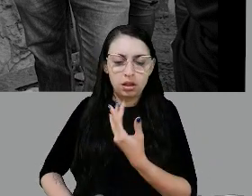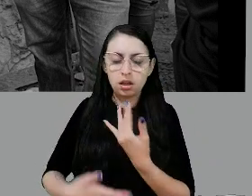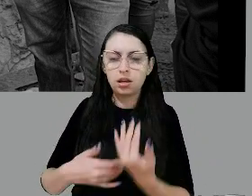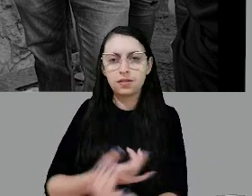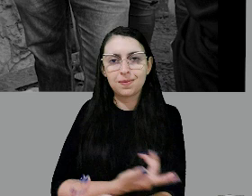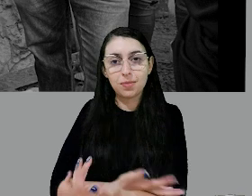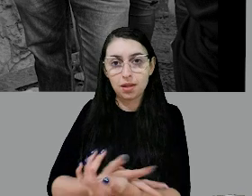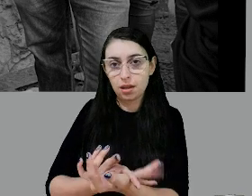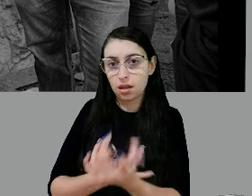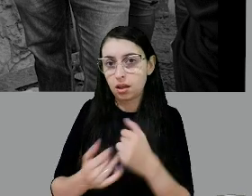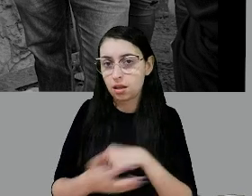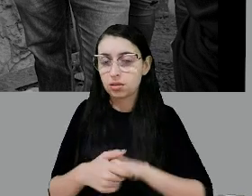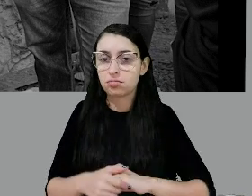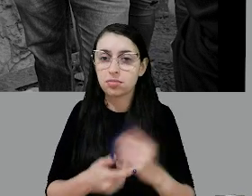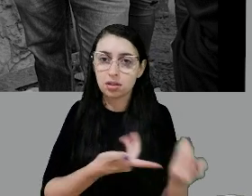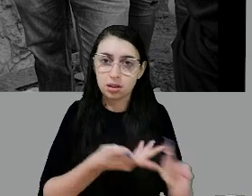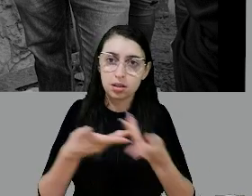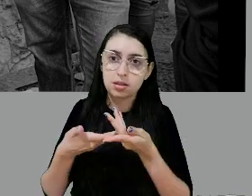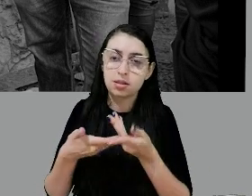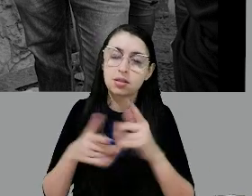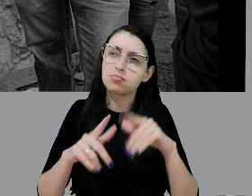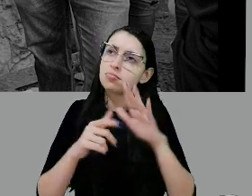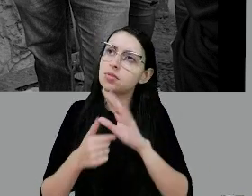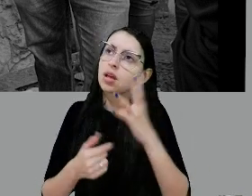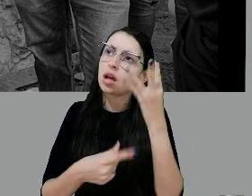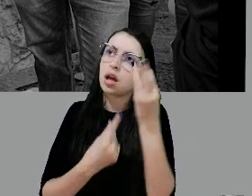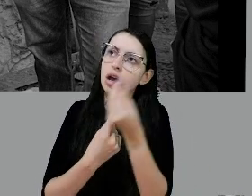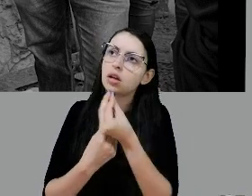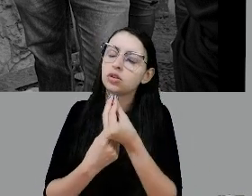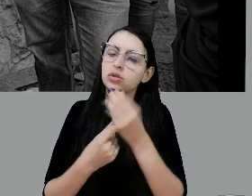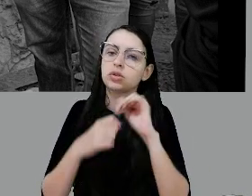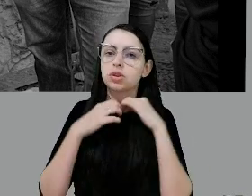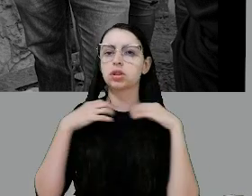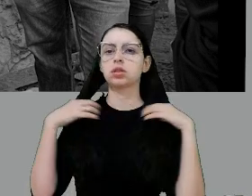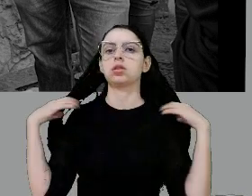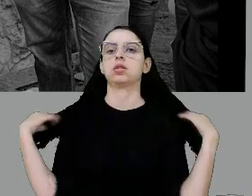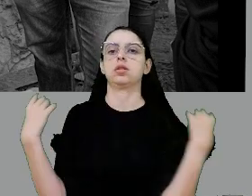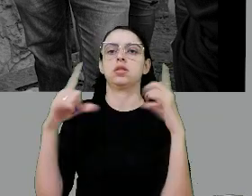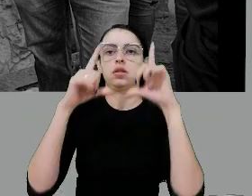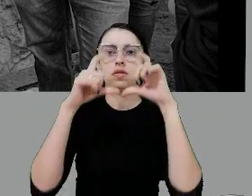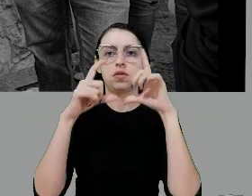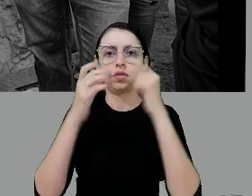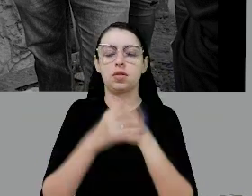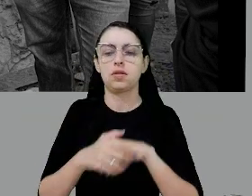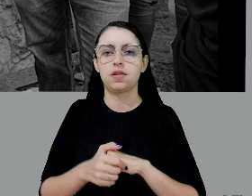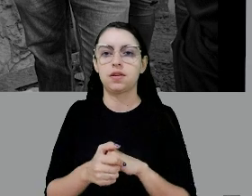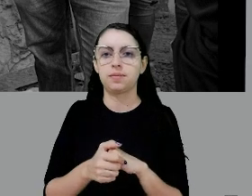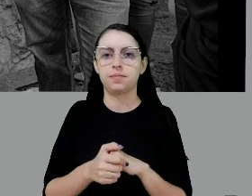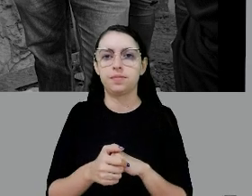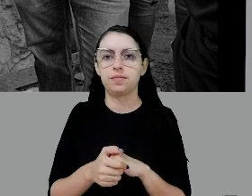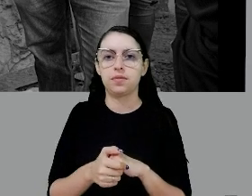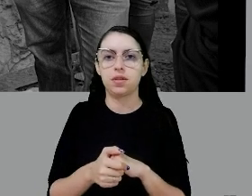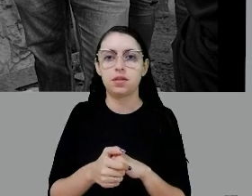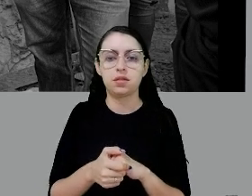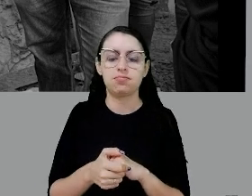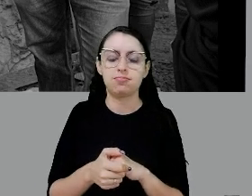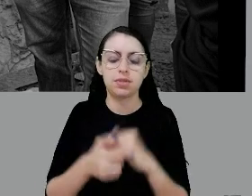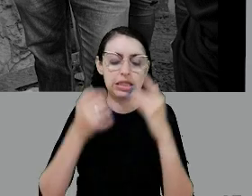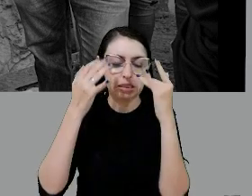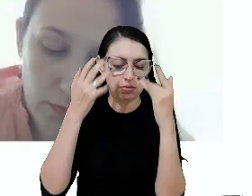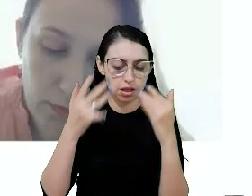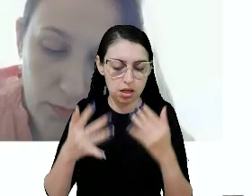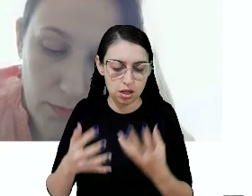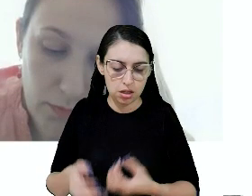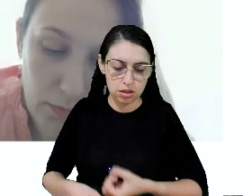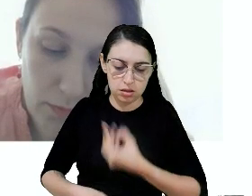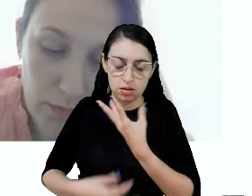essa sensibilidade, por trazerem a arte através da fotografia e por